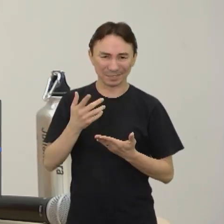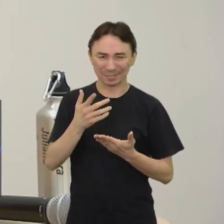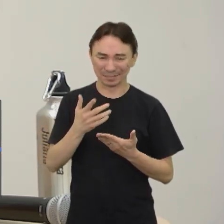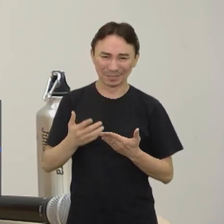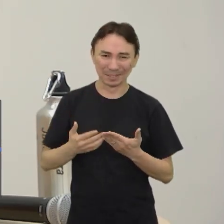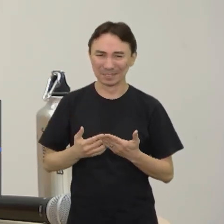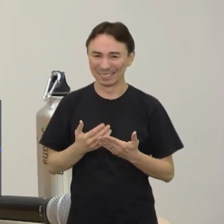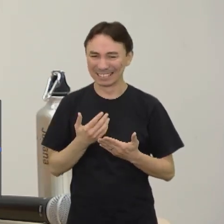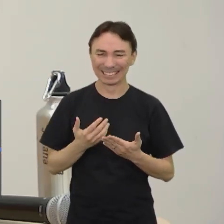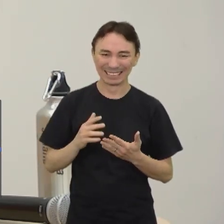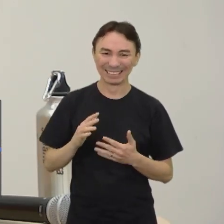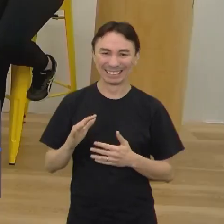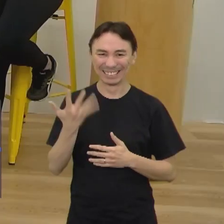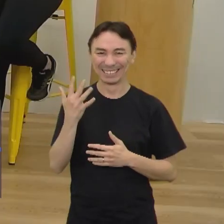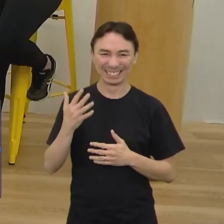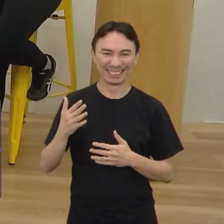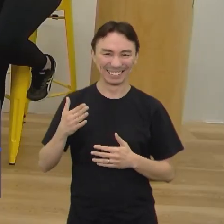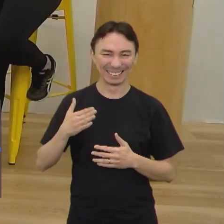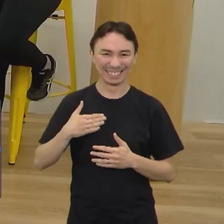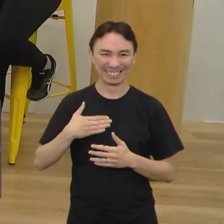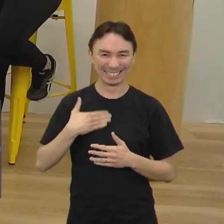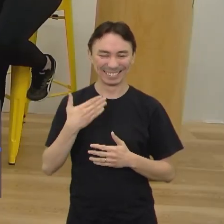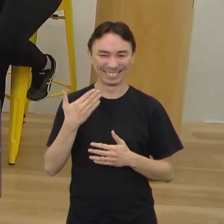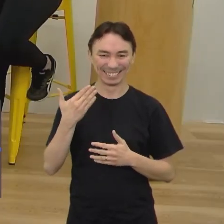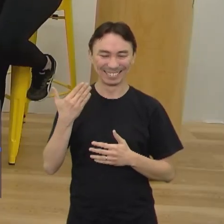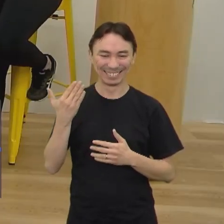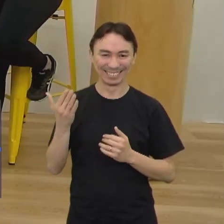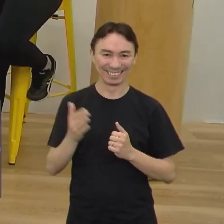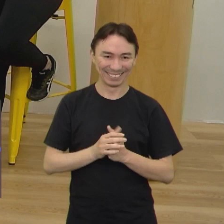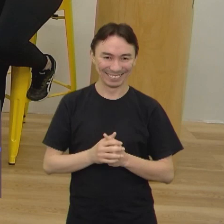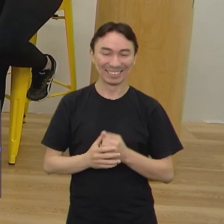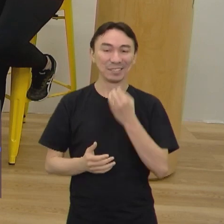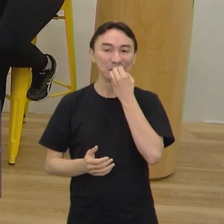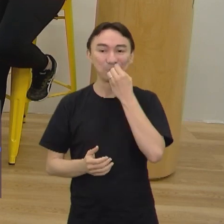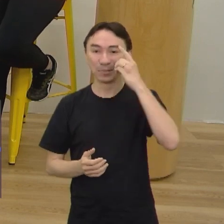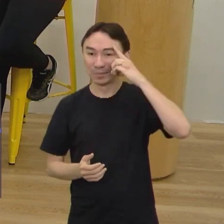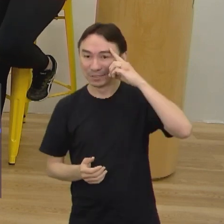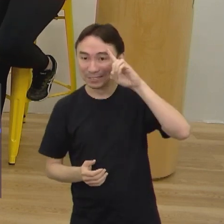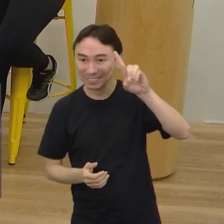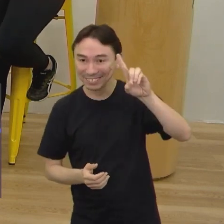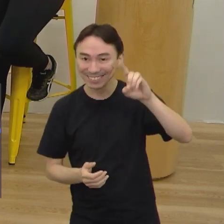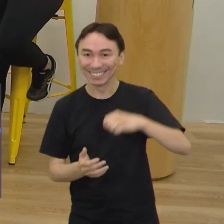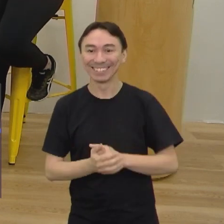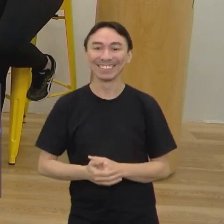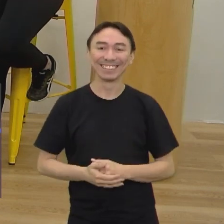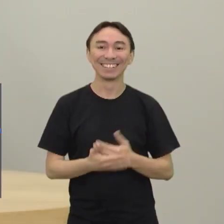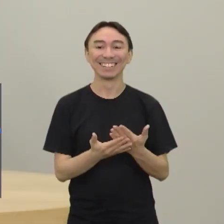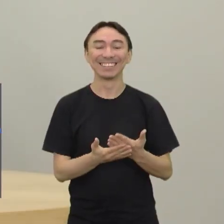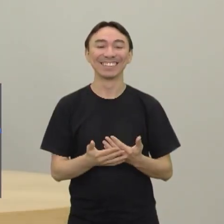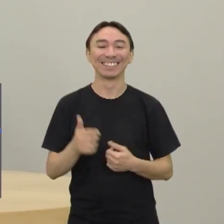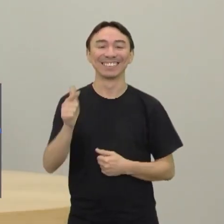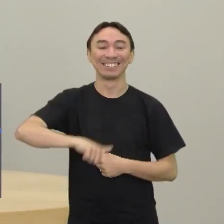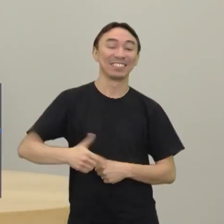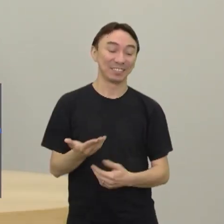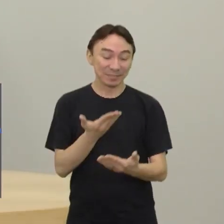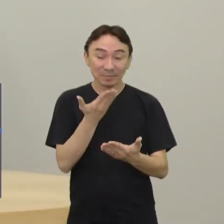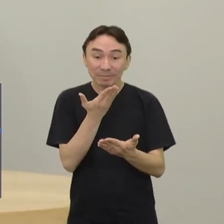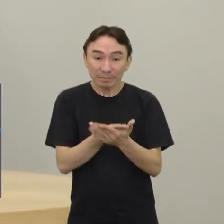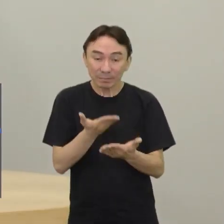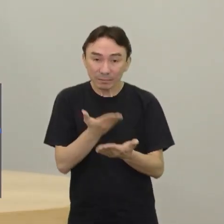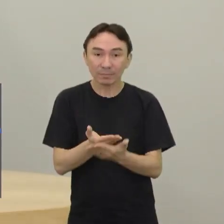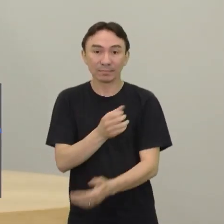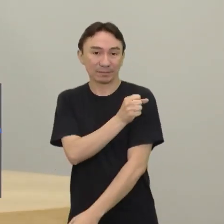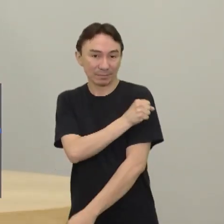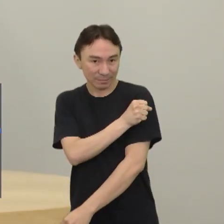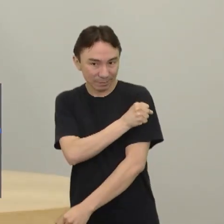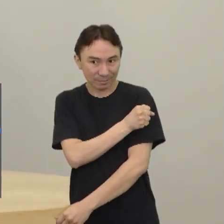Engasguei. Quer que eu continue aqui? Bom dia, pessoal. Estamos aqui para mais uma aula do 8º ano. Enquanto